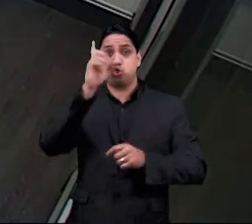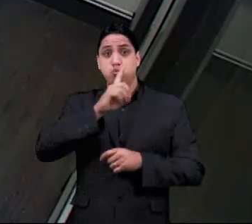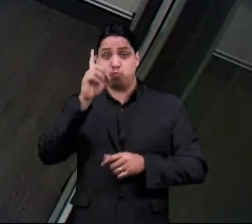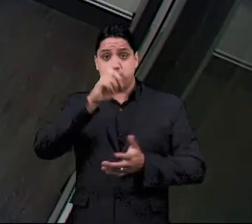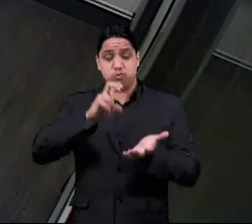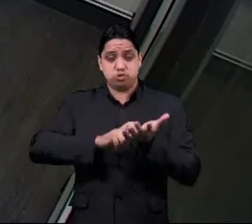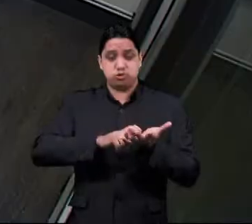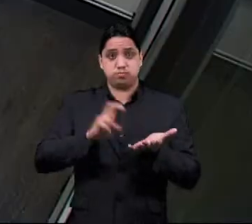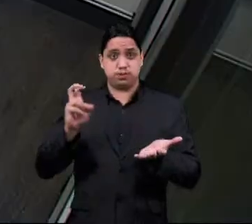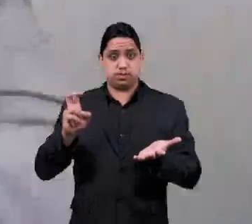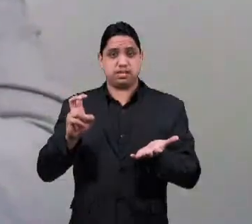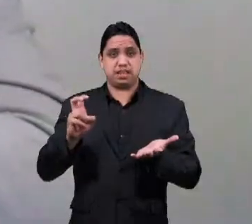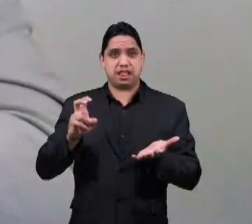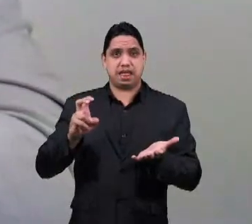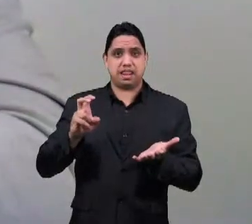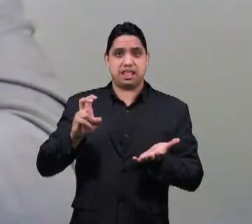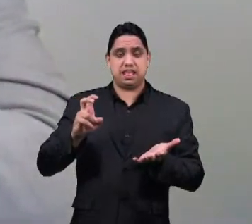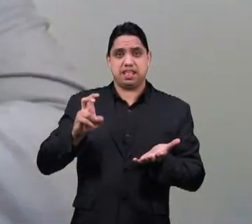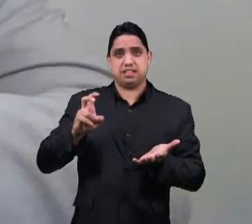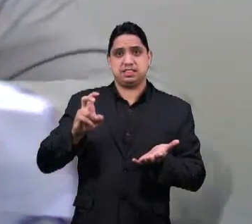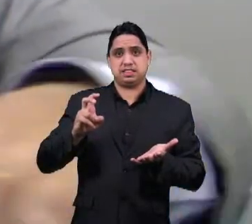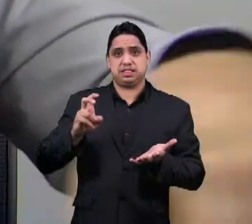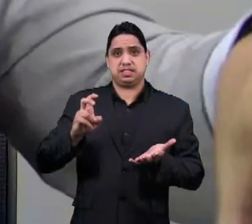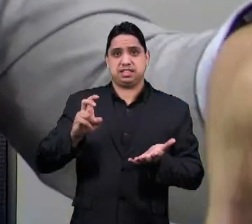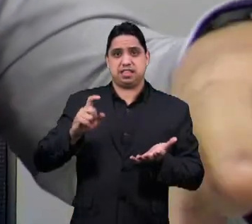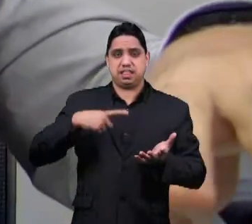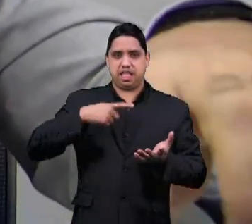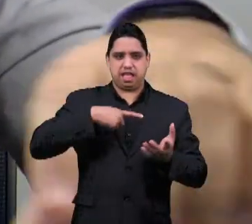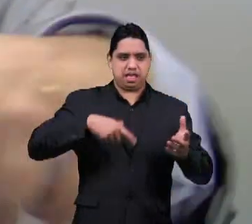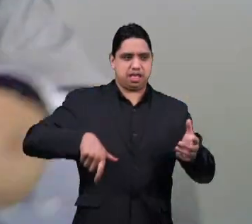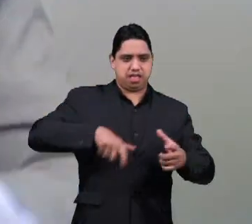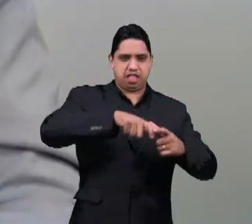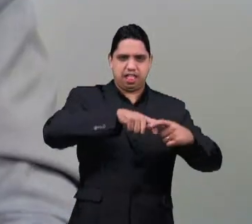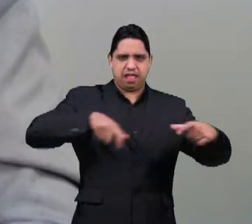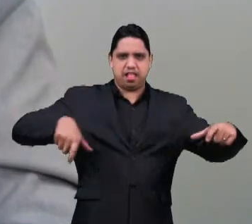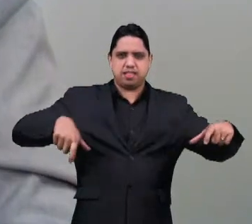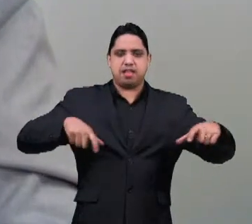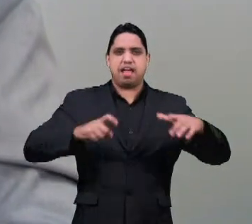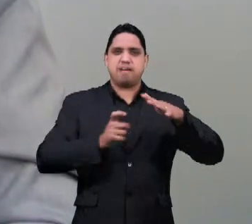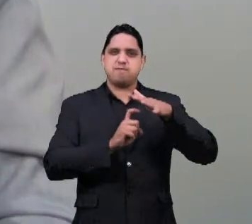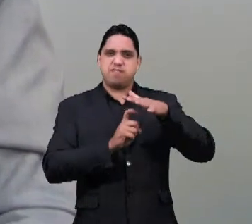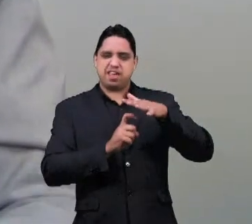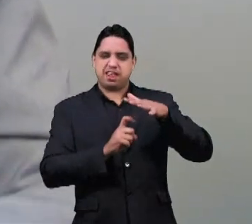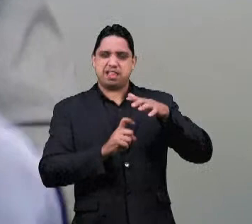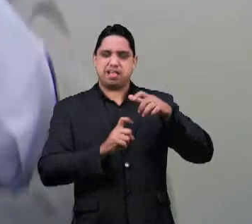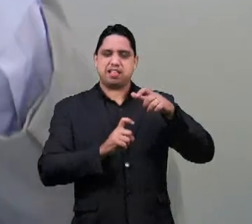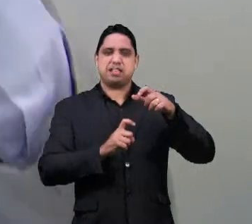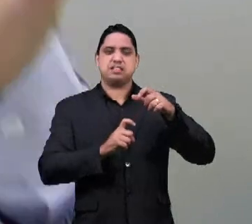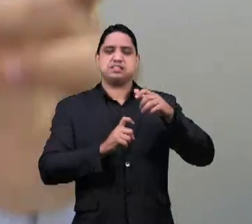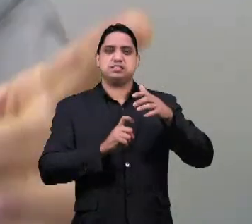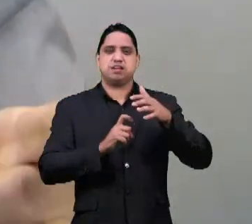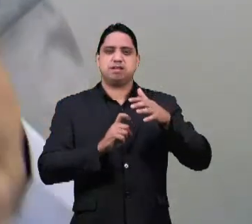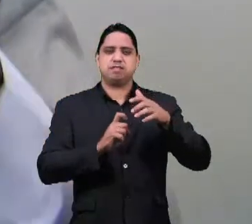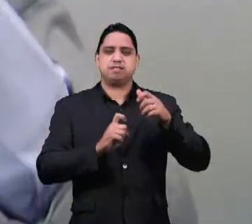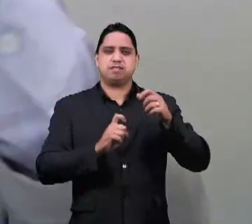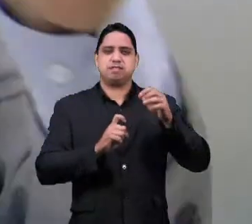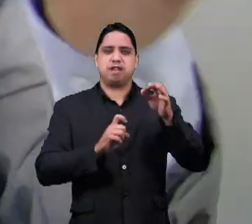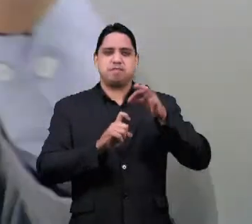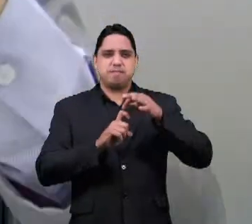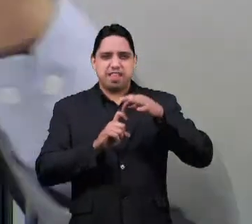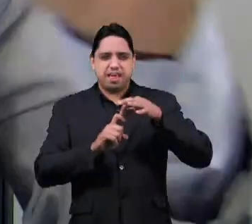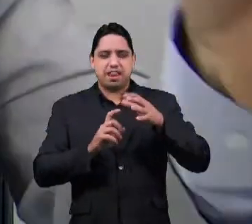manhã, ali naquela feira que tem na Afonso Pena, em Belo Horizonte, eu ouvi as